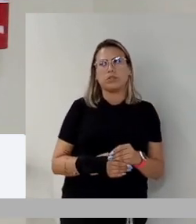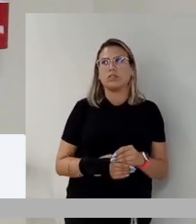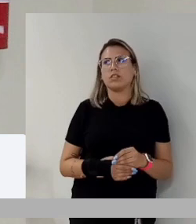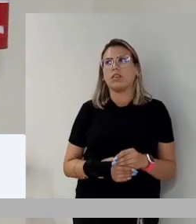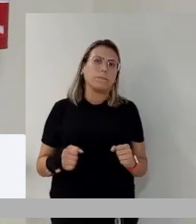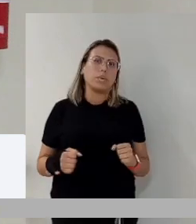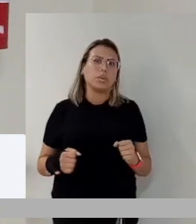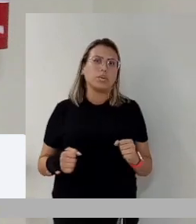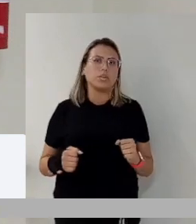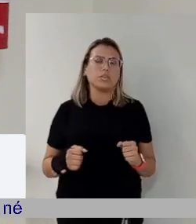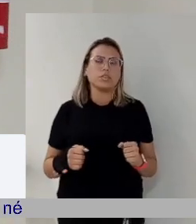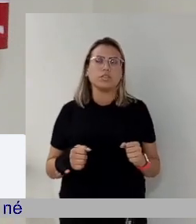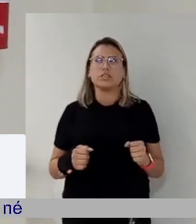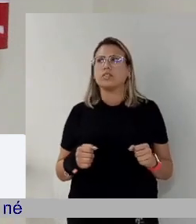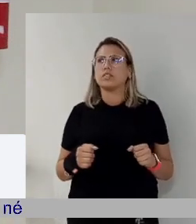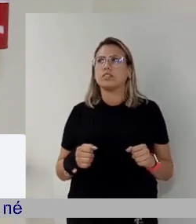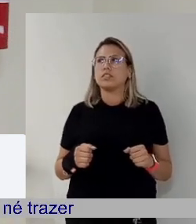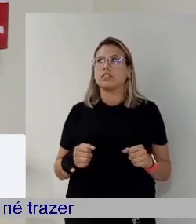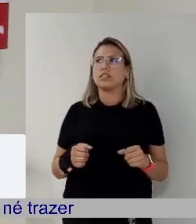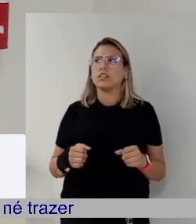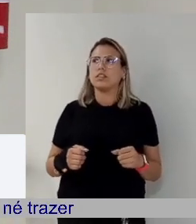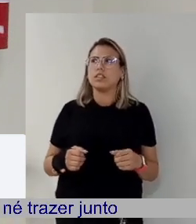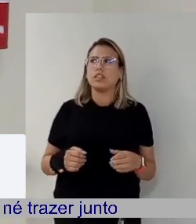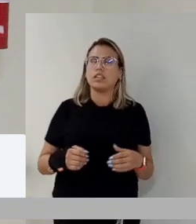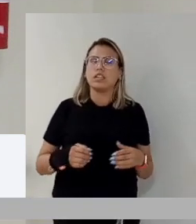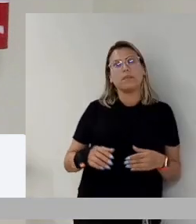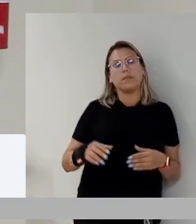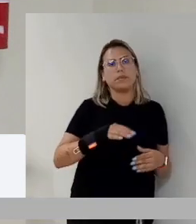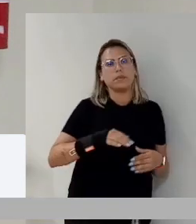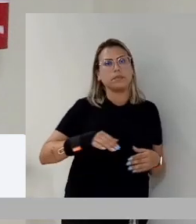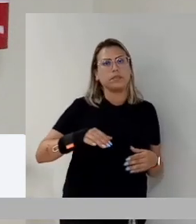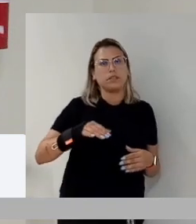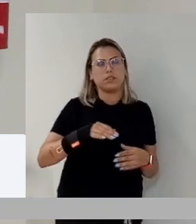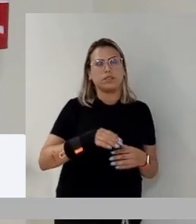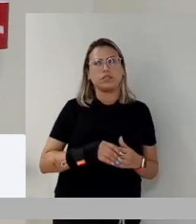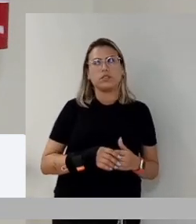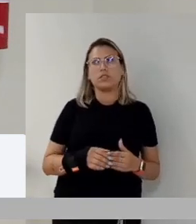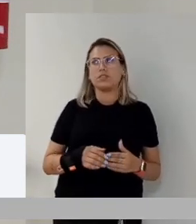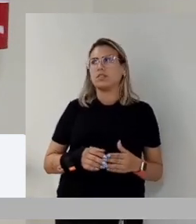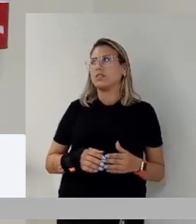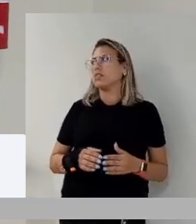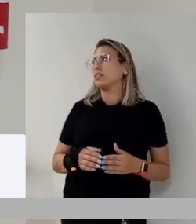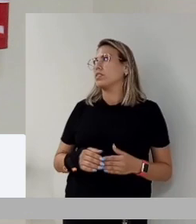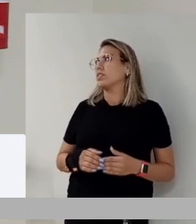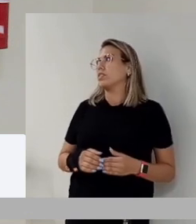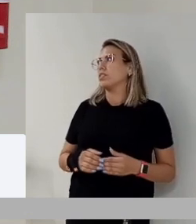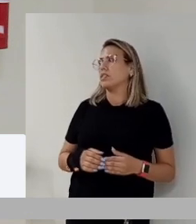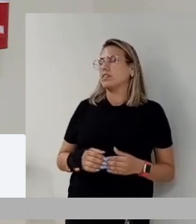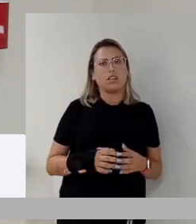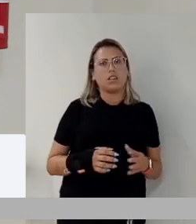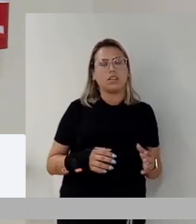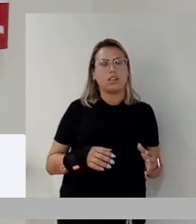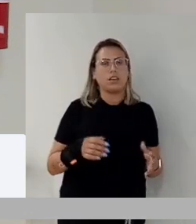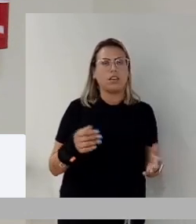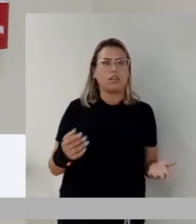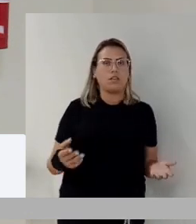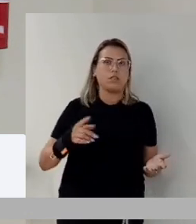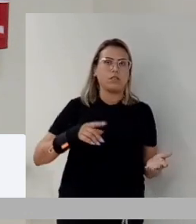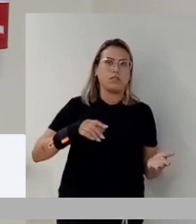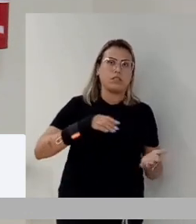possa né trazer junto ao meu ambiente na qual né o